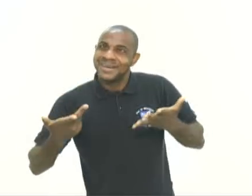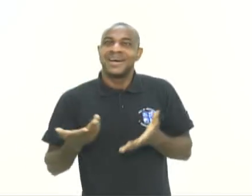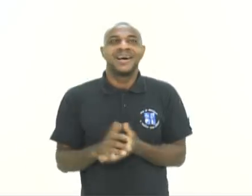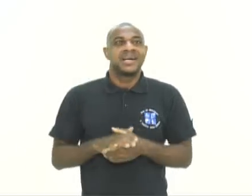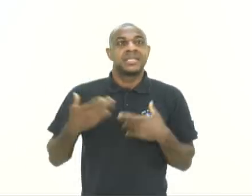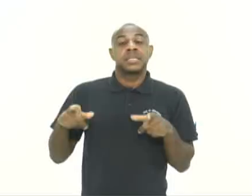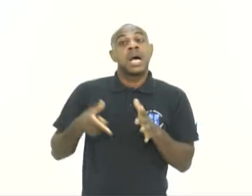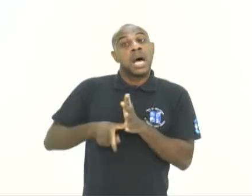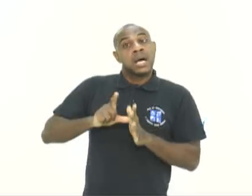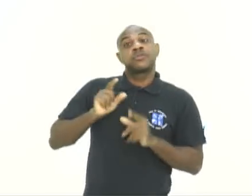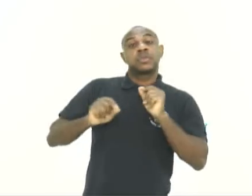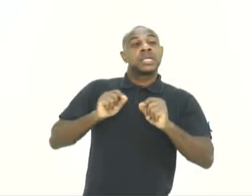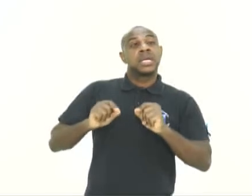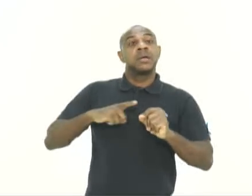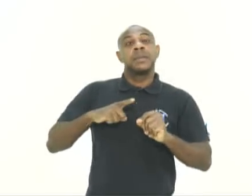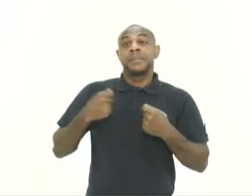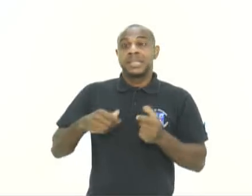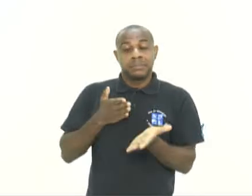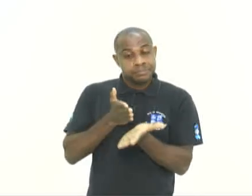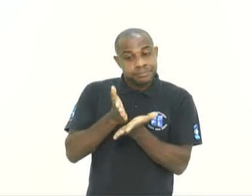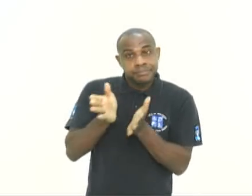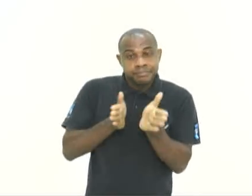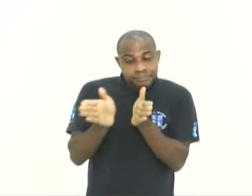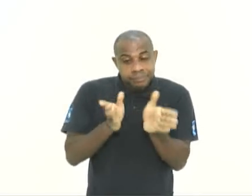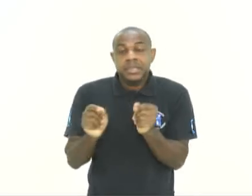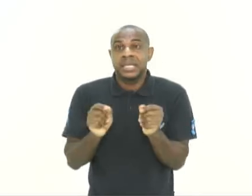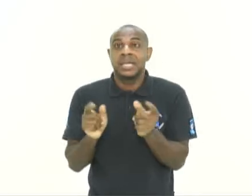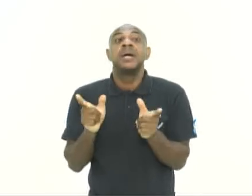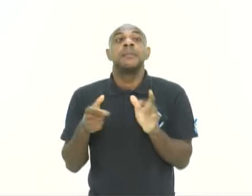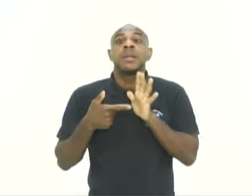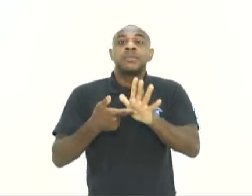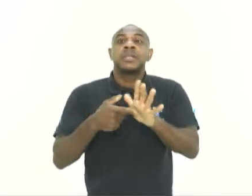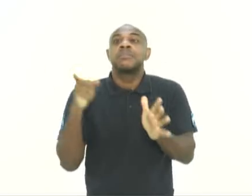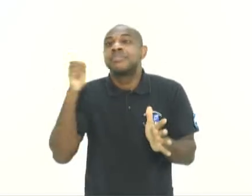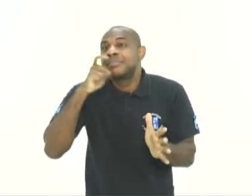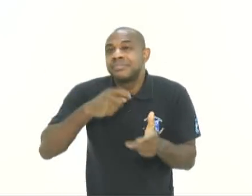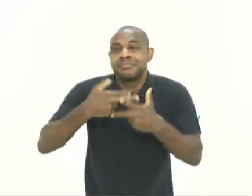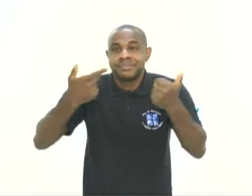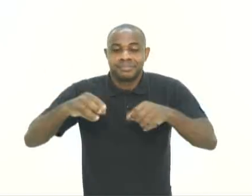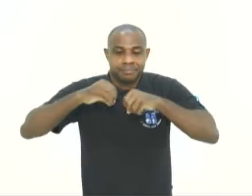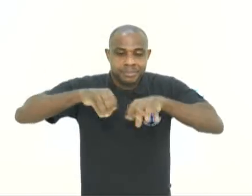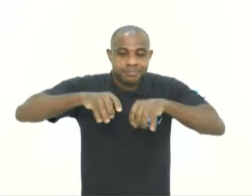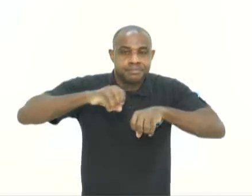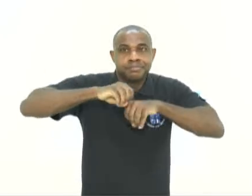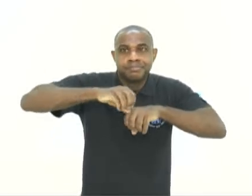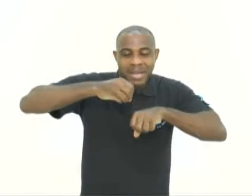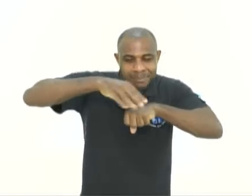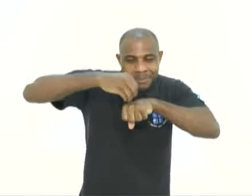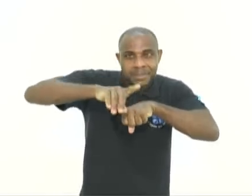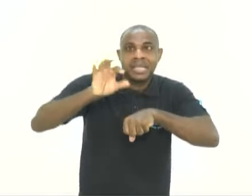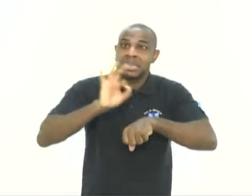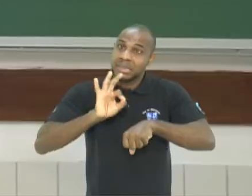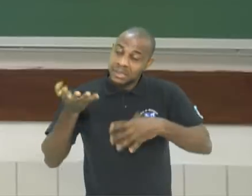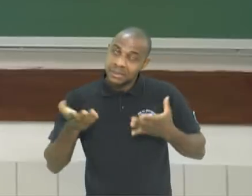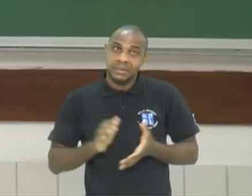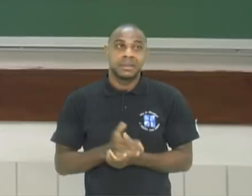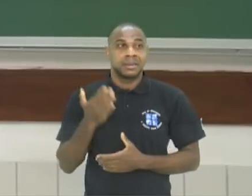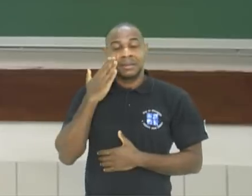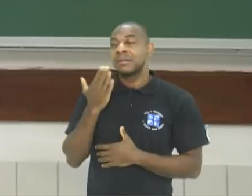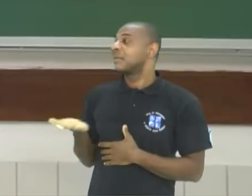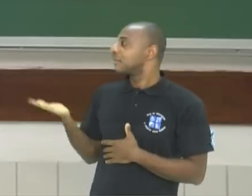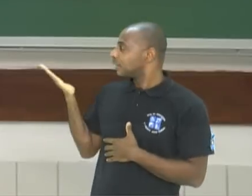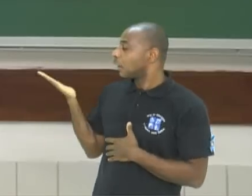tudo, discernimento para não reproduzir o senso comum viralizado na internet. Olha